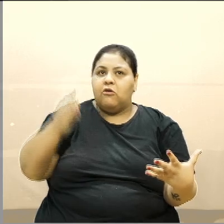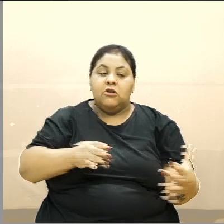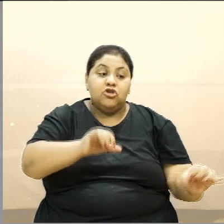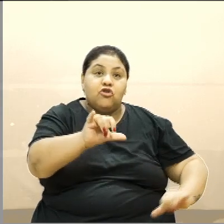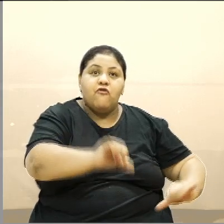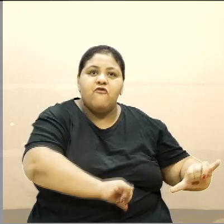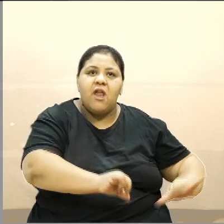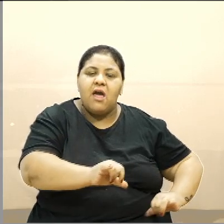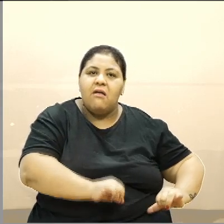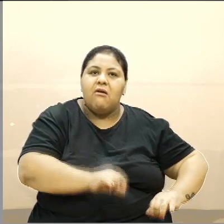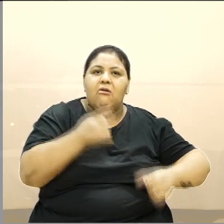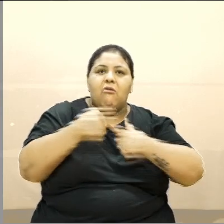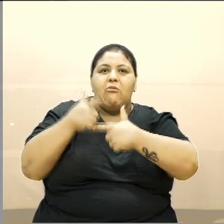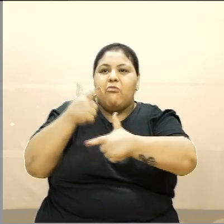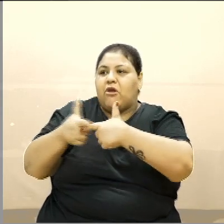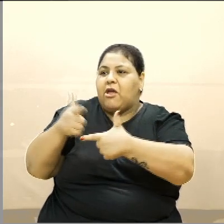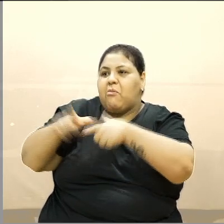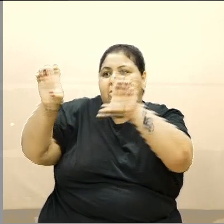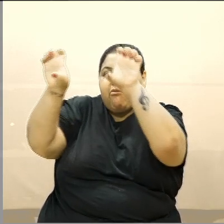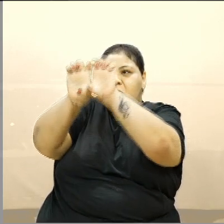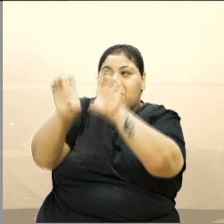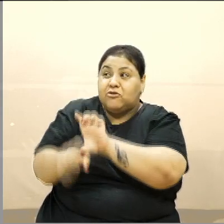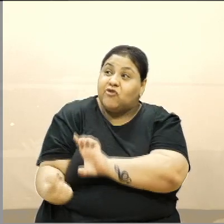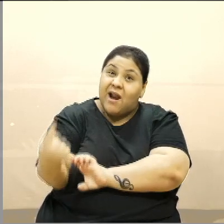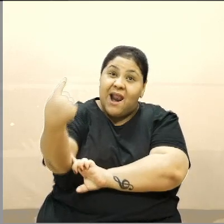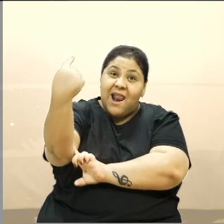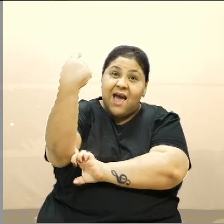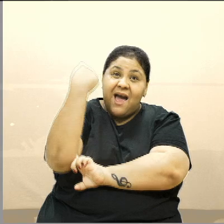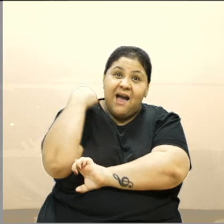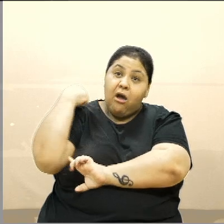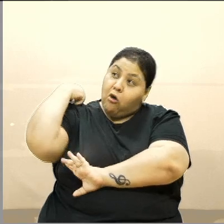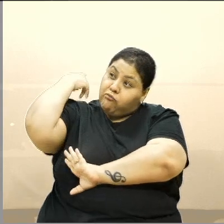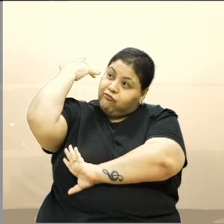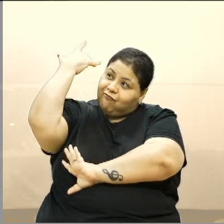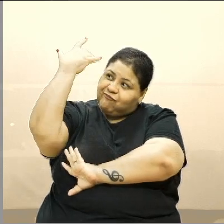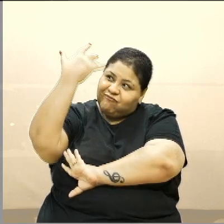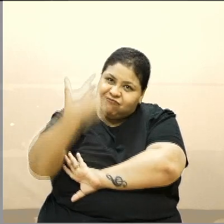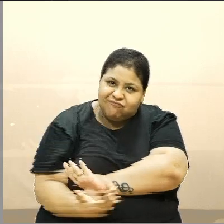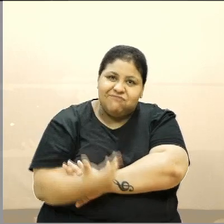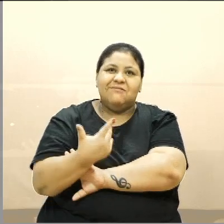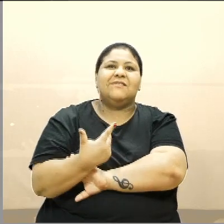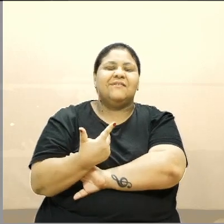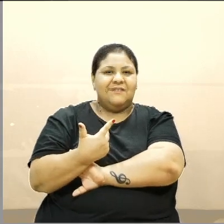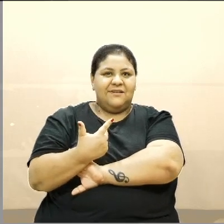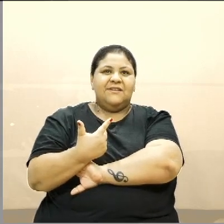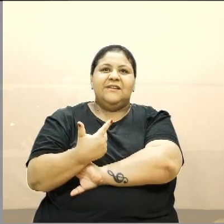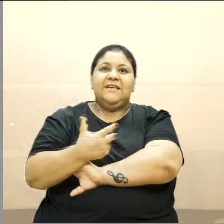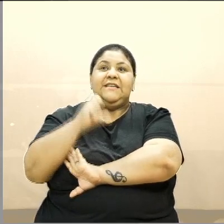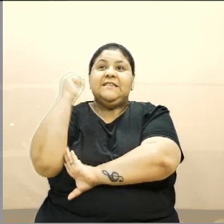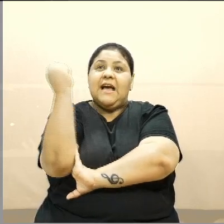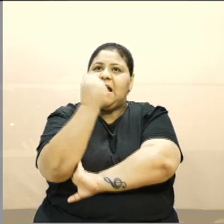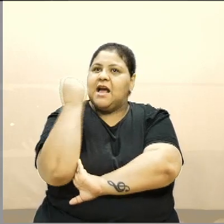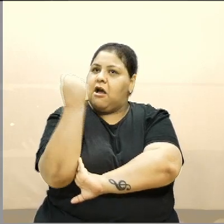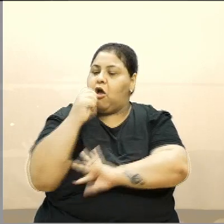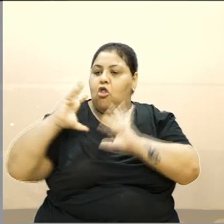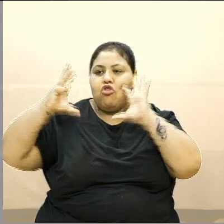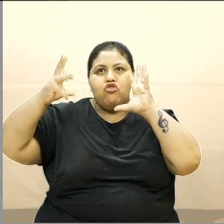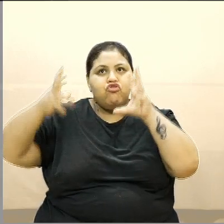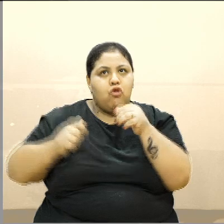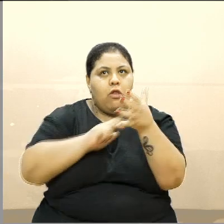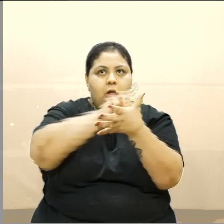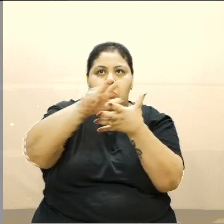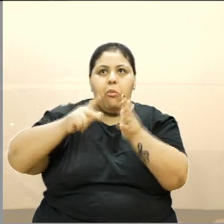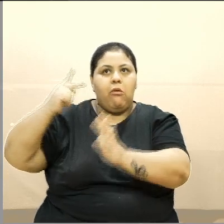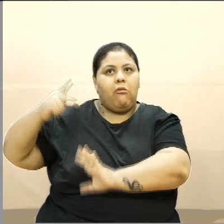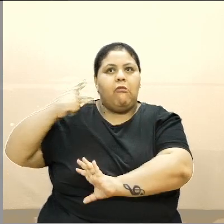sofrendo por um problema estrutural do passado que vem se acentuando cada vez mais e se agrava com toda essa polarização política